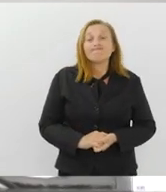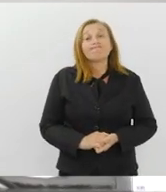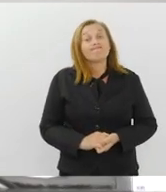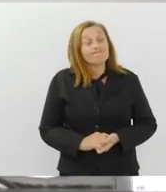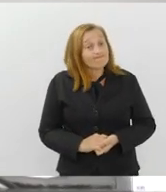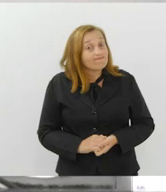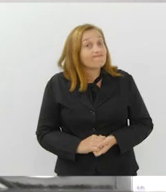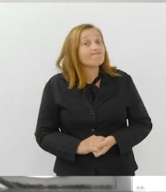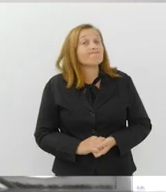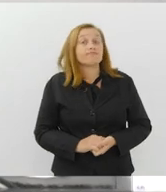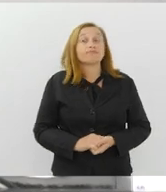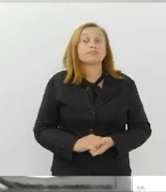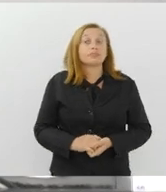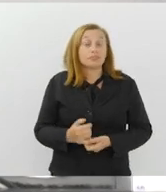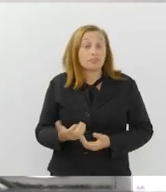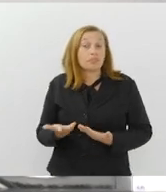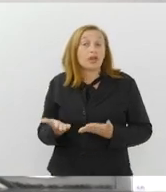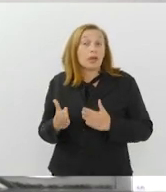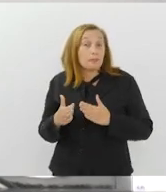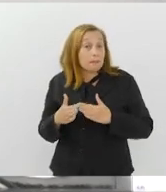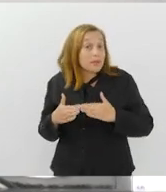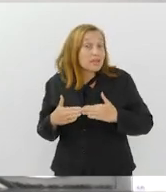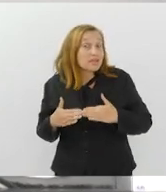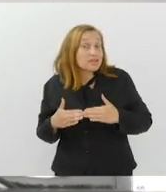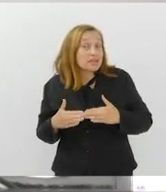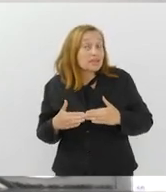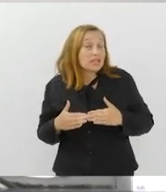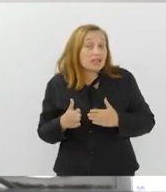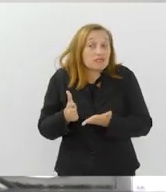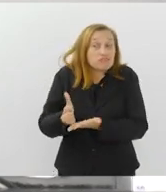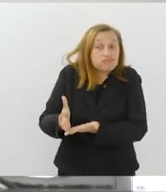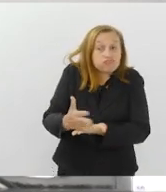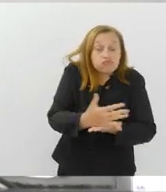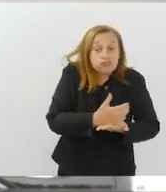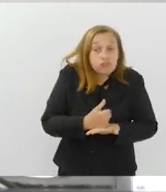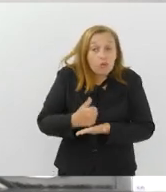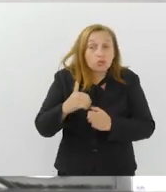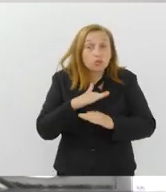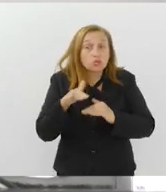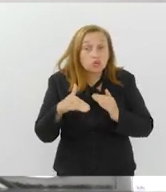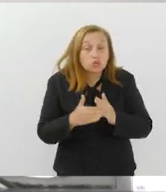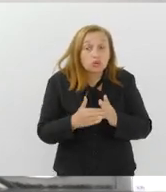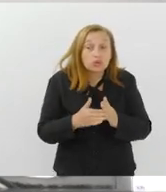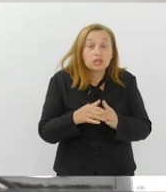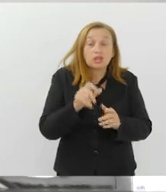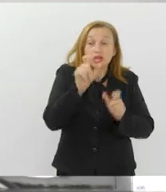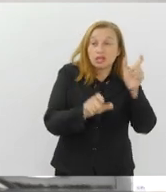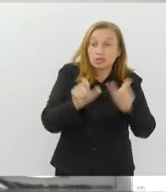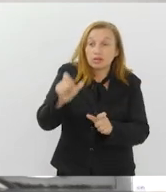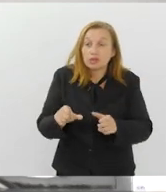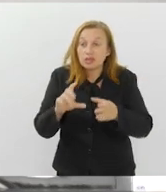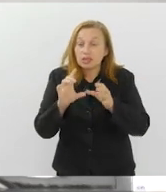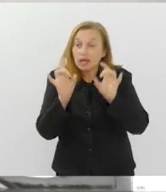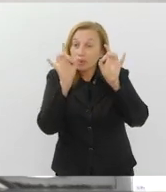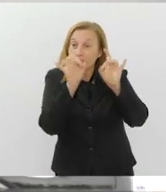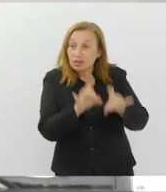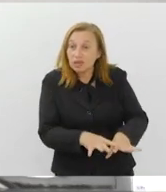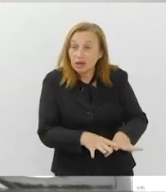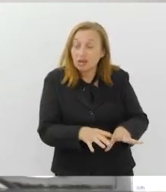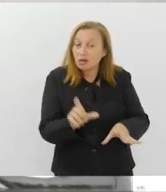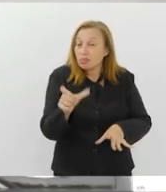o que a gente deveria pedir é os dados de todas essas pessoas que deixaram o plano de saúde,